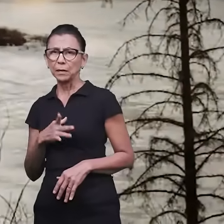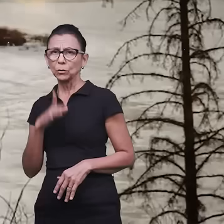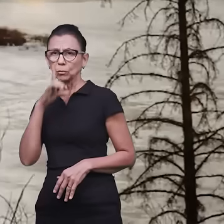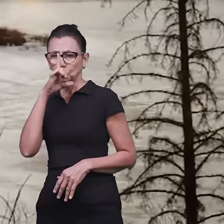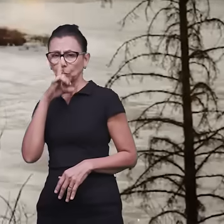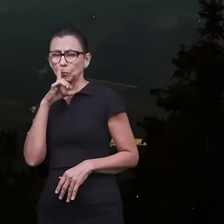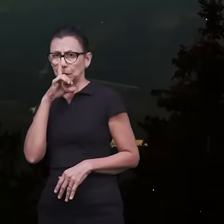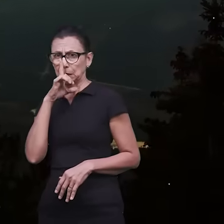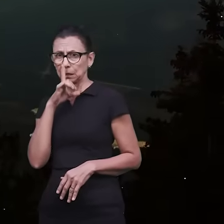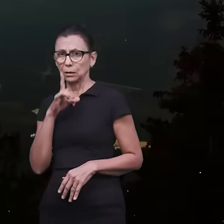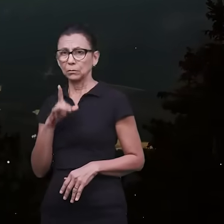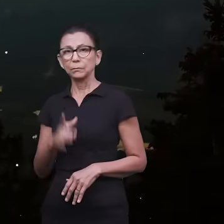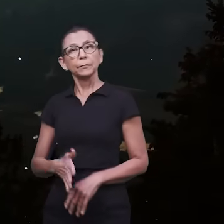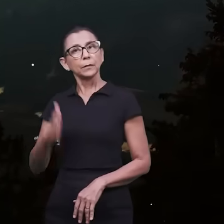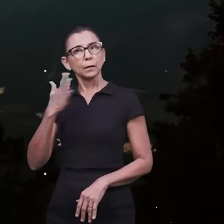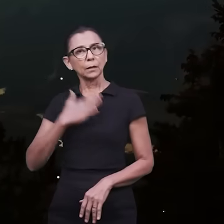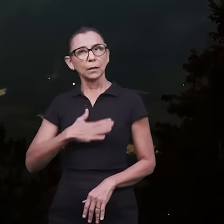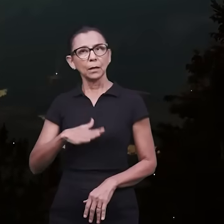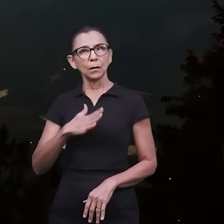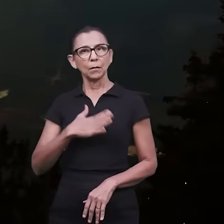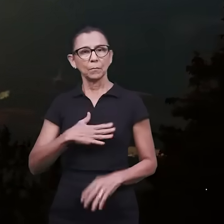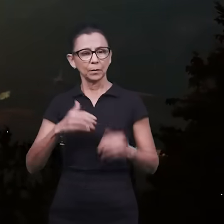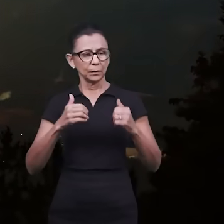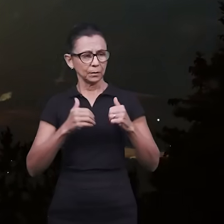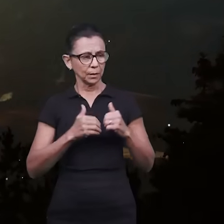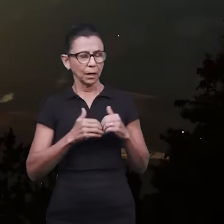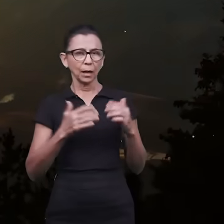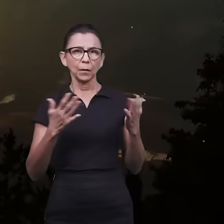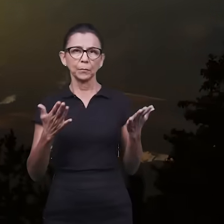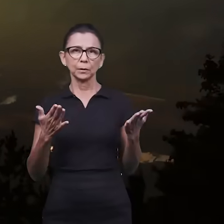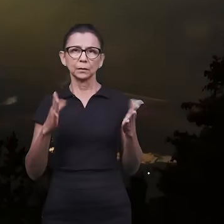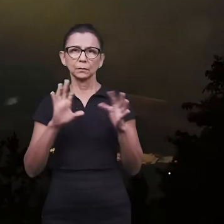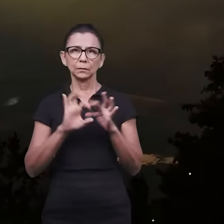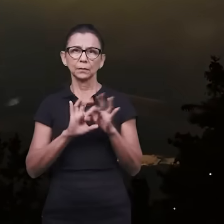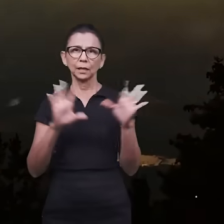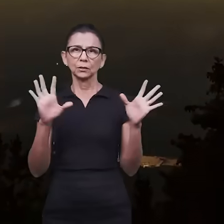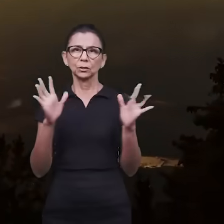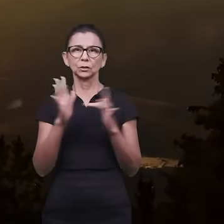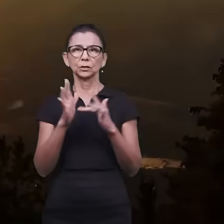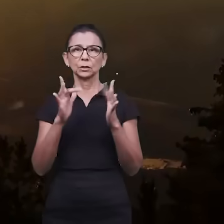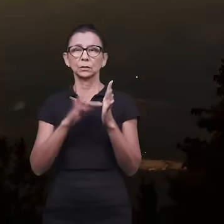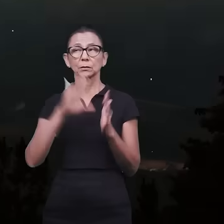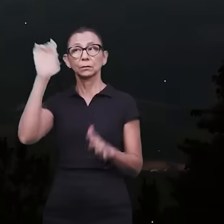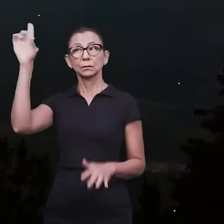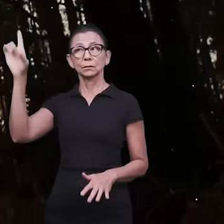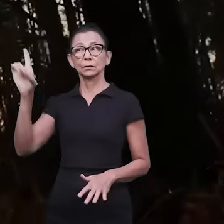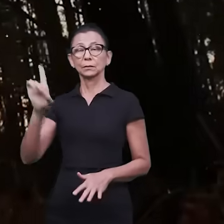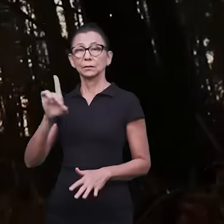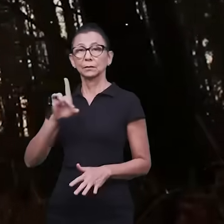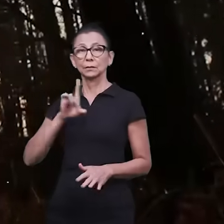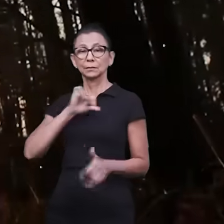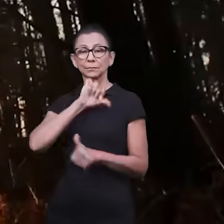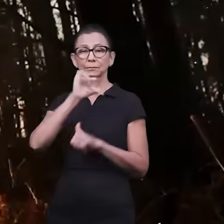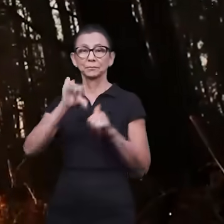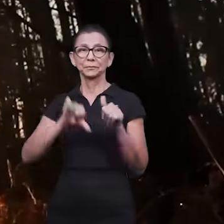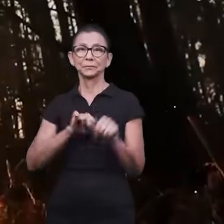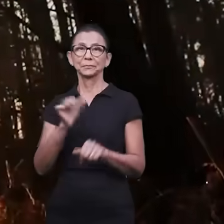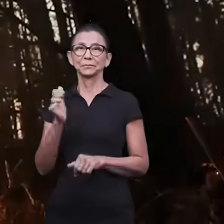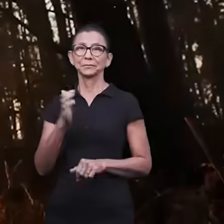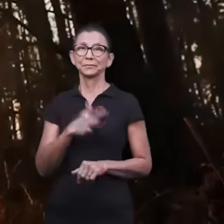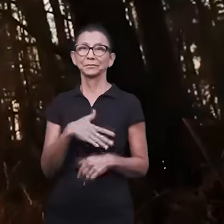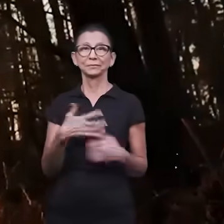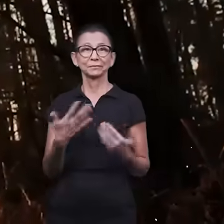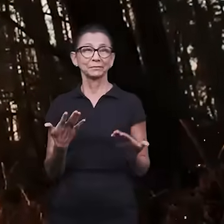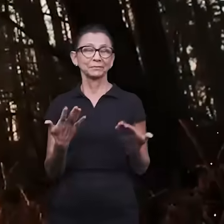podes ver. Abre o coração e deixa Cristo entrar e o sol em ti